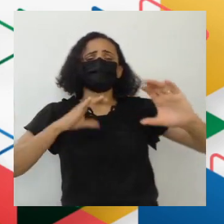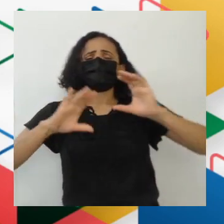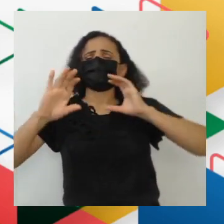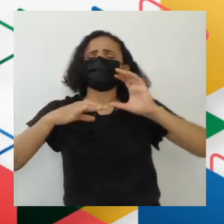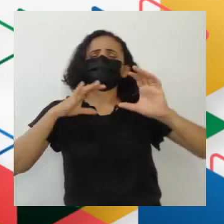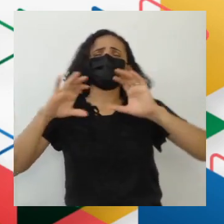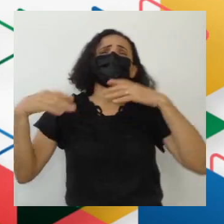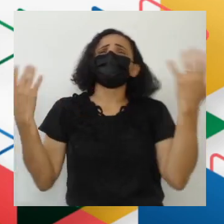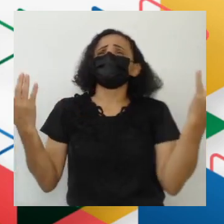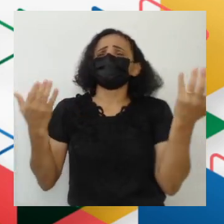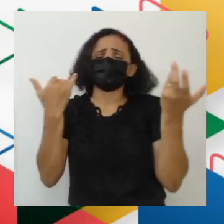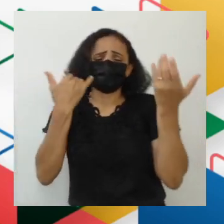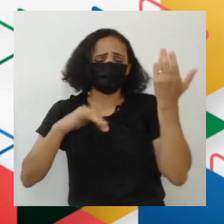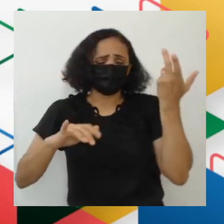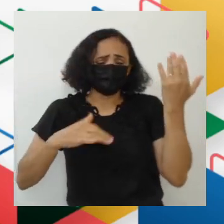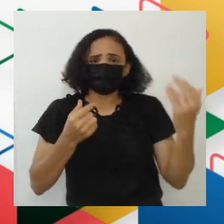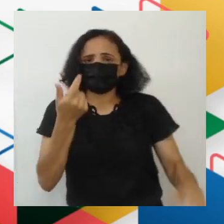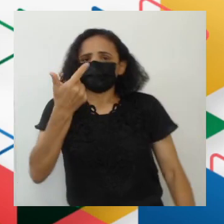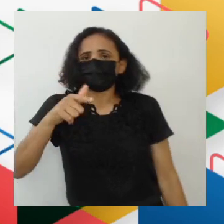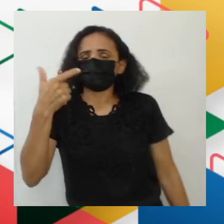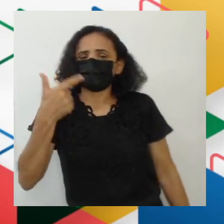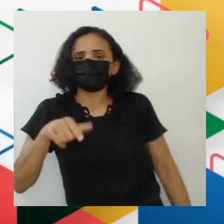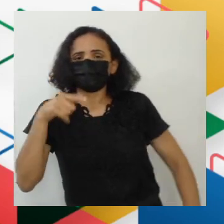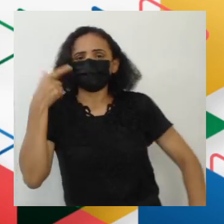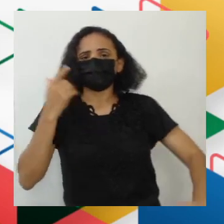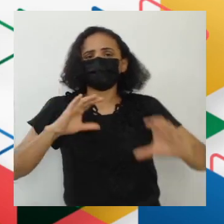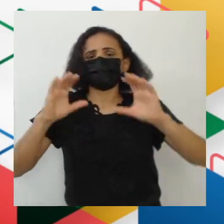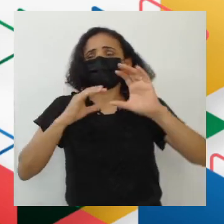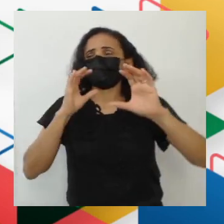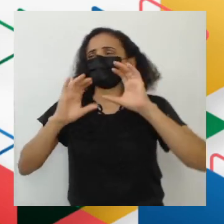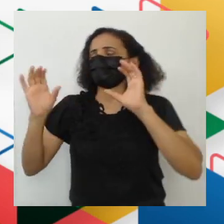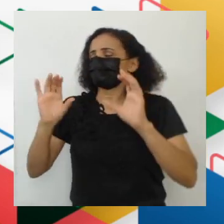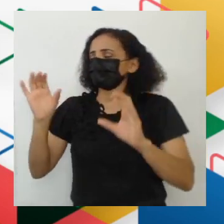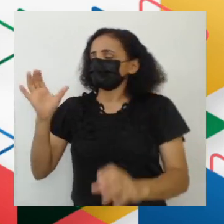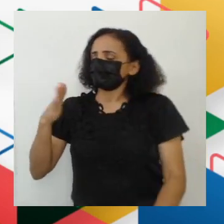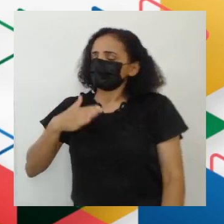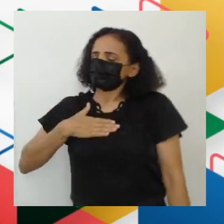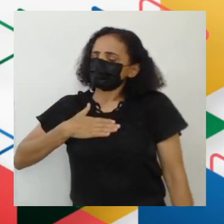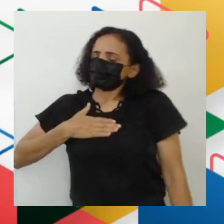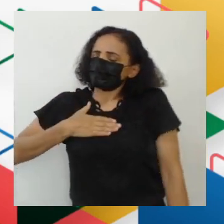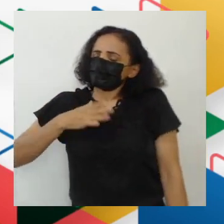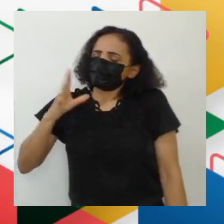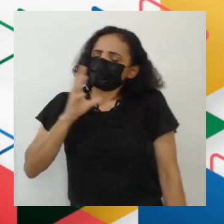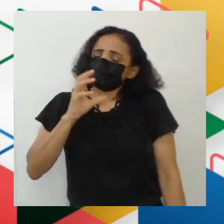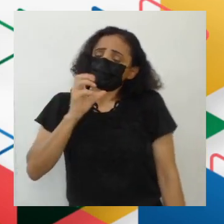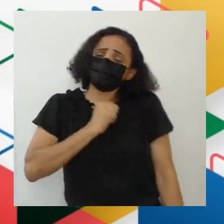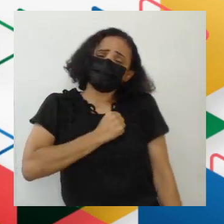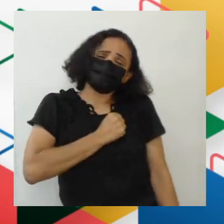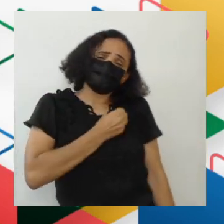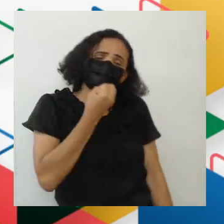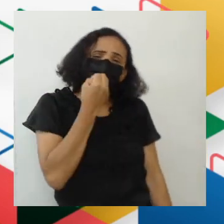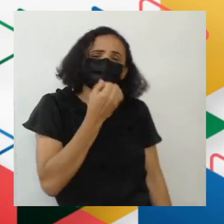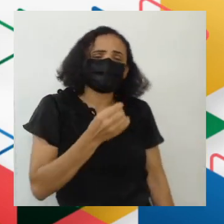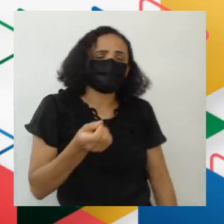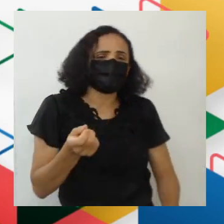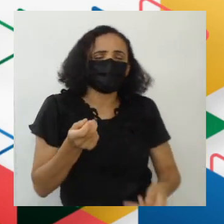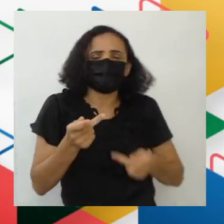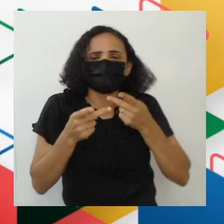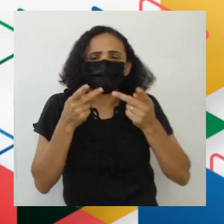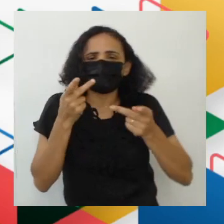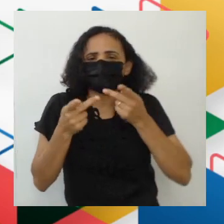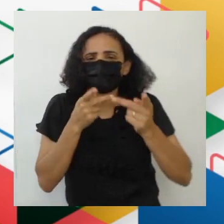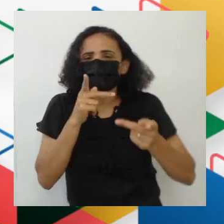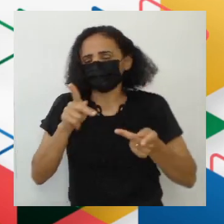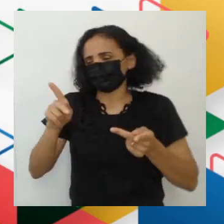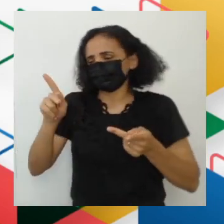Ah, sem a viola em que cantava o meu amor. Ah, seu assobio e